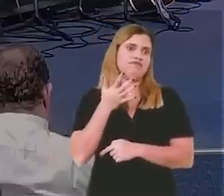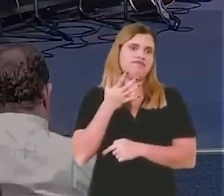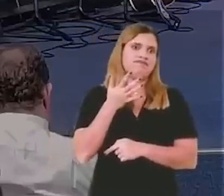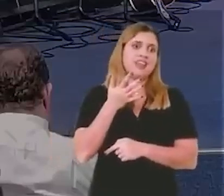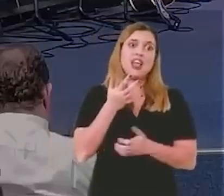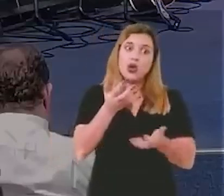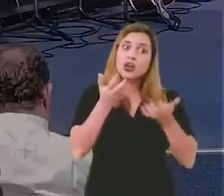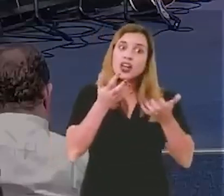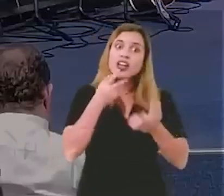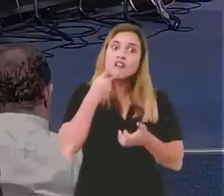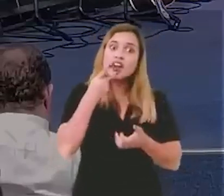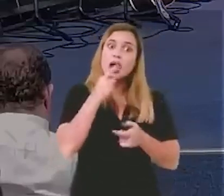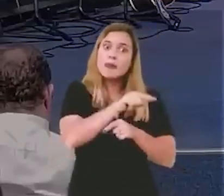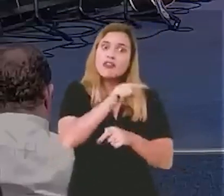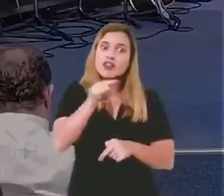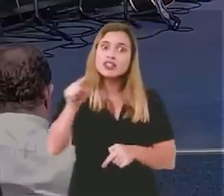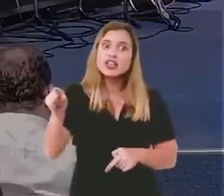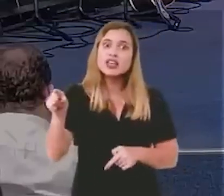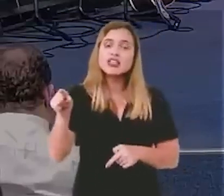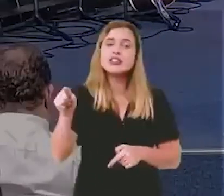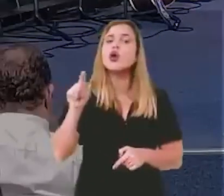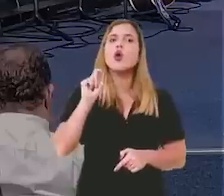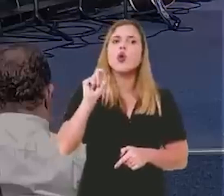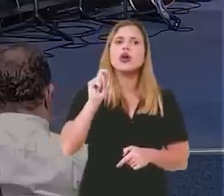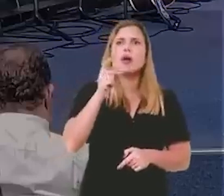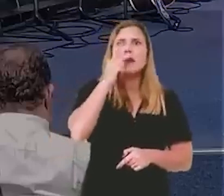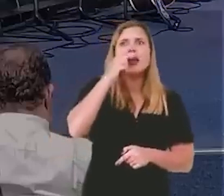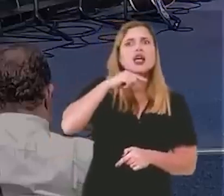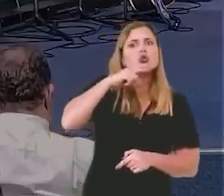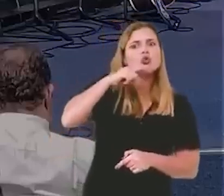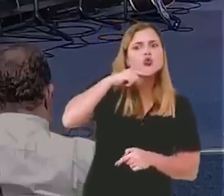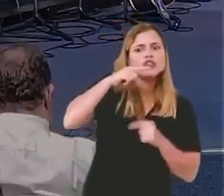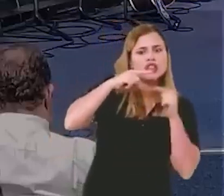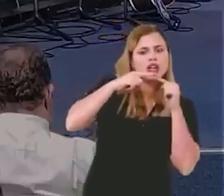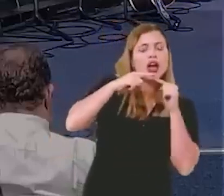Eu quero dizer a você que a indecisão é uma decisão.